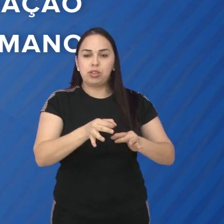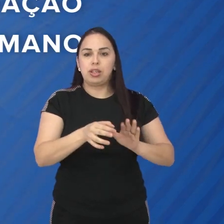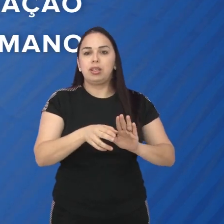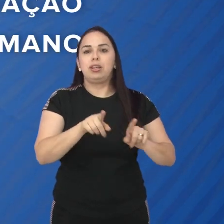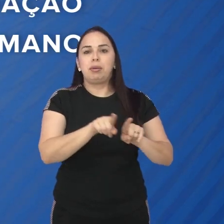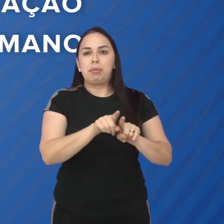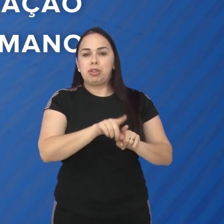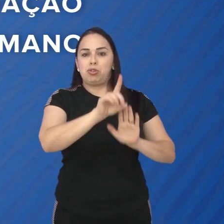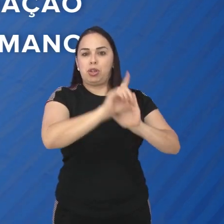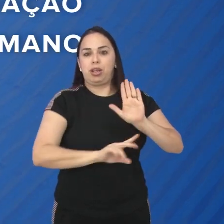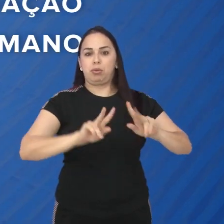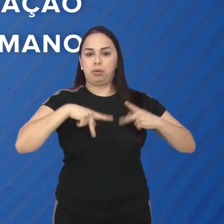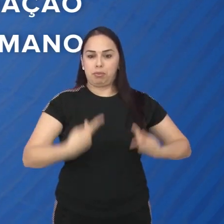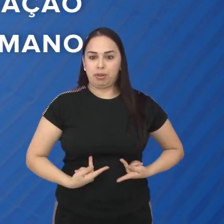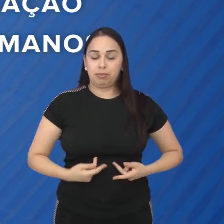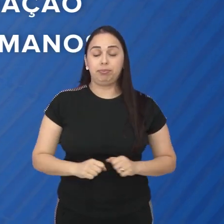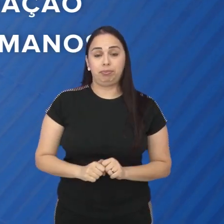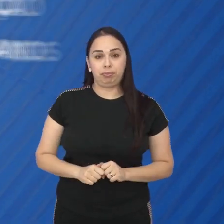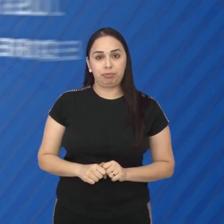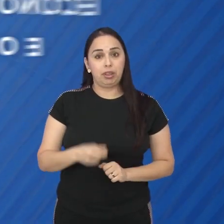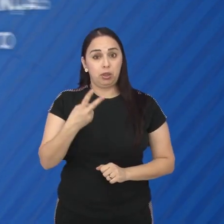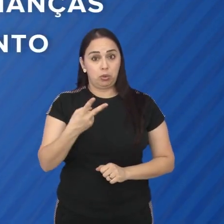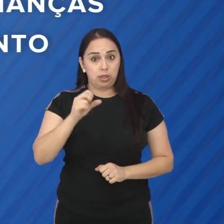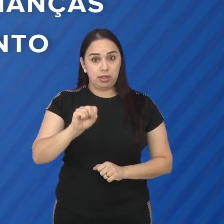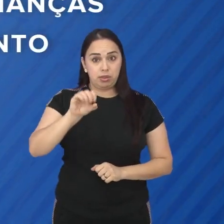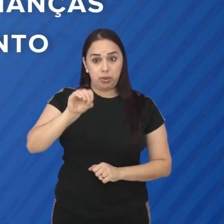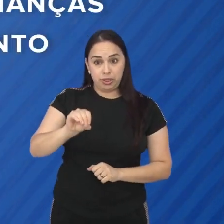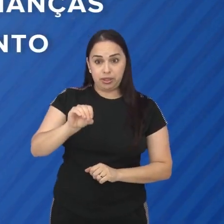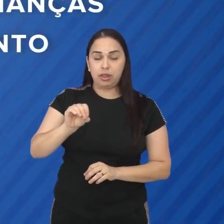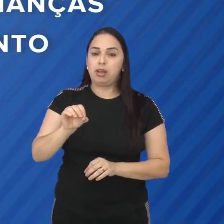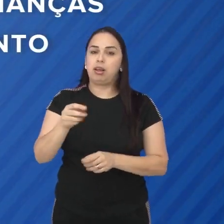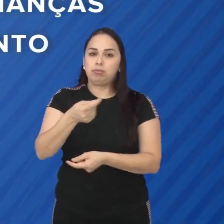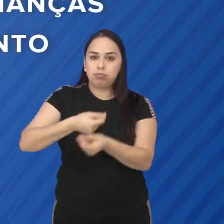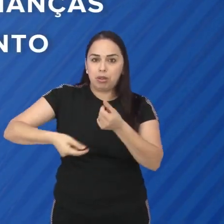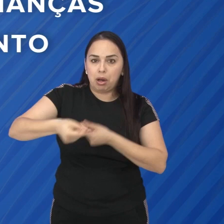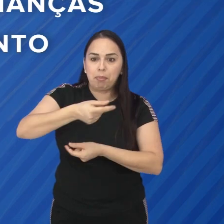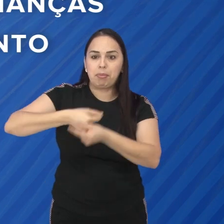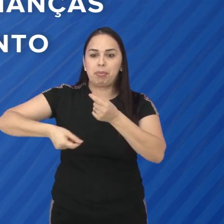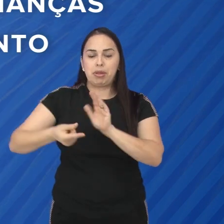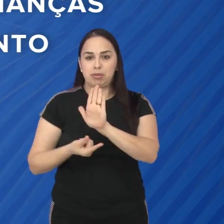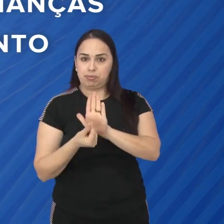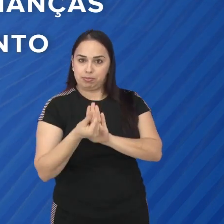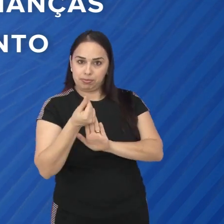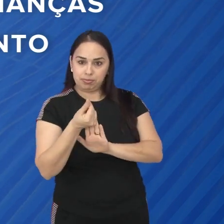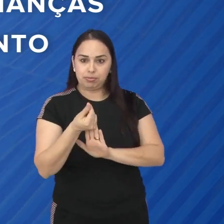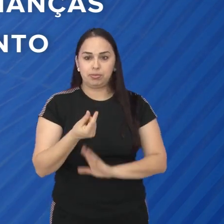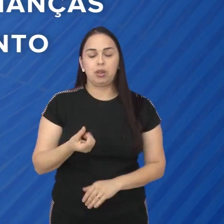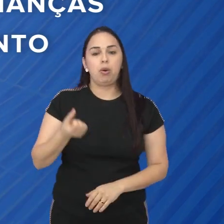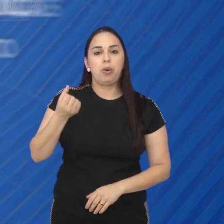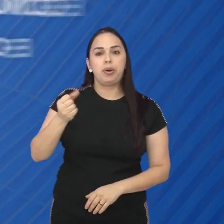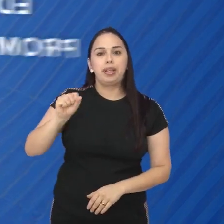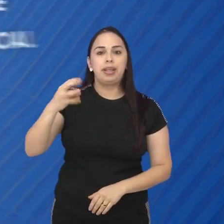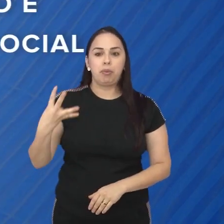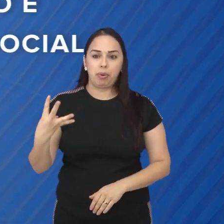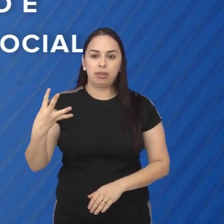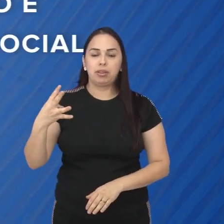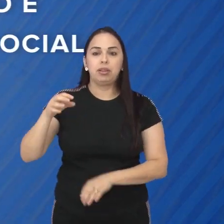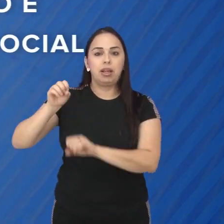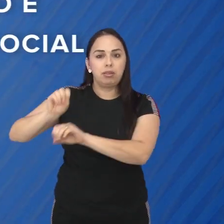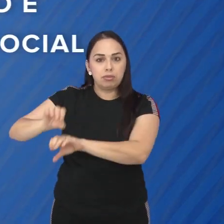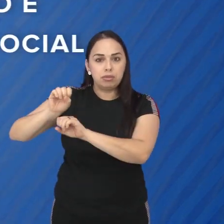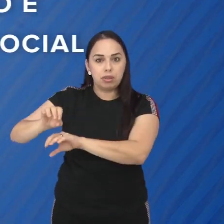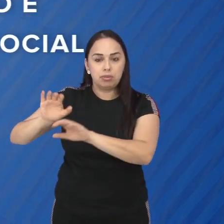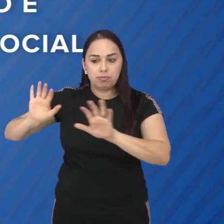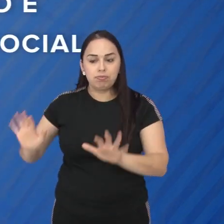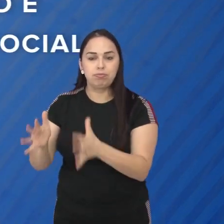Justiça, Redação e Direitos Humanos, 280 da Comissão de Economia, Finanças e Orçamento, 84